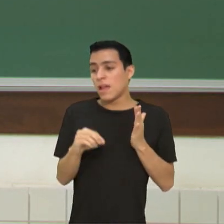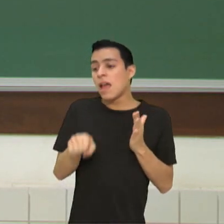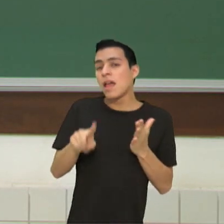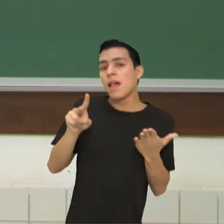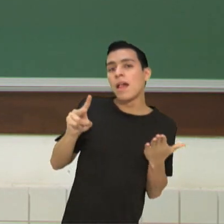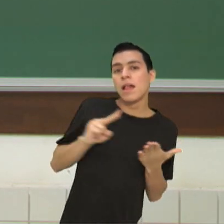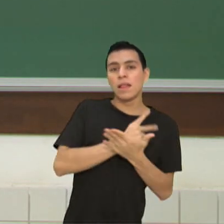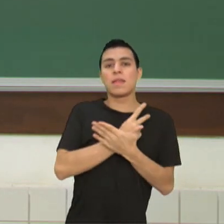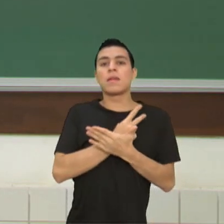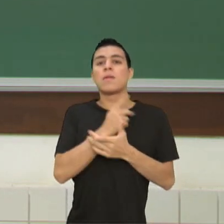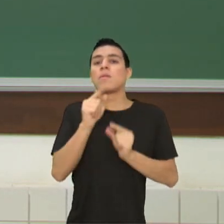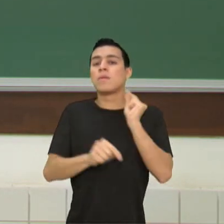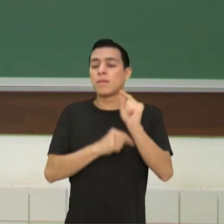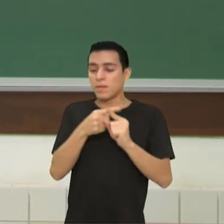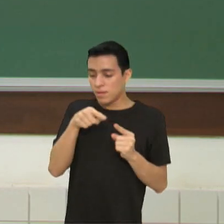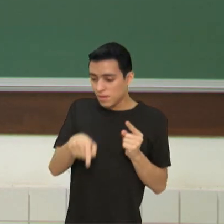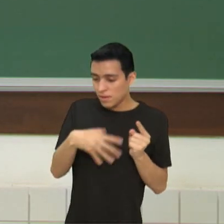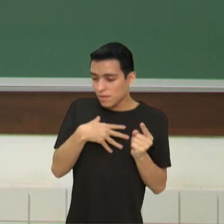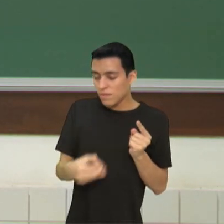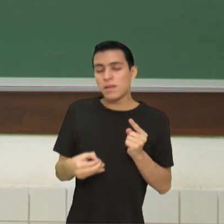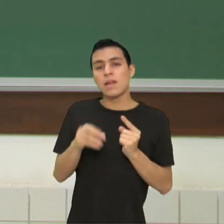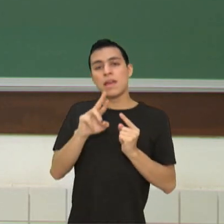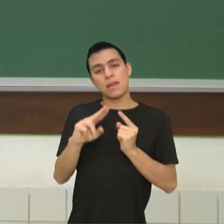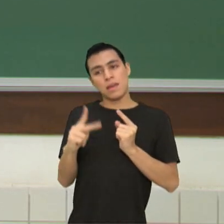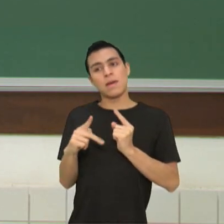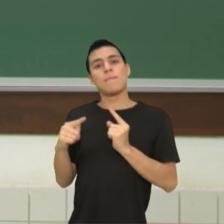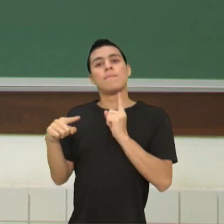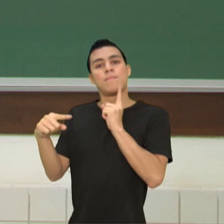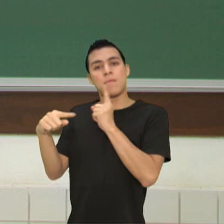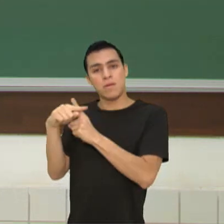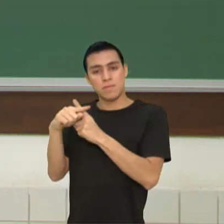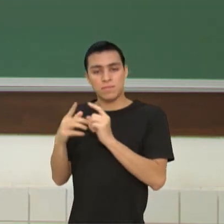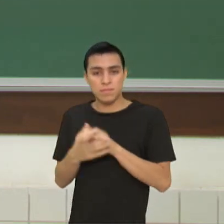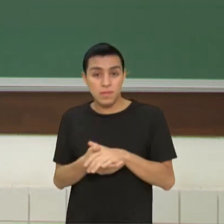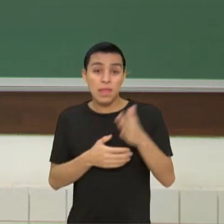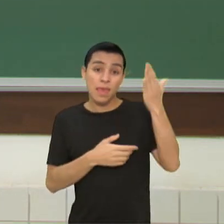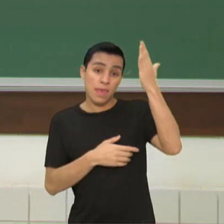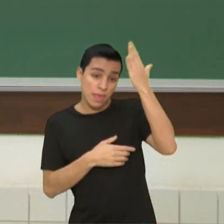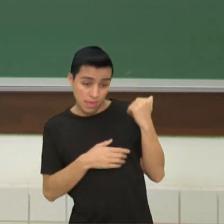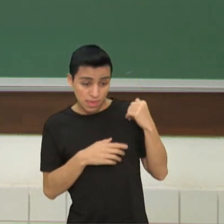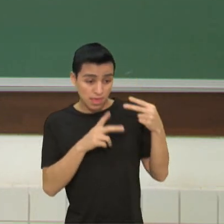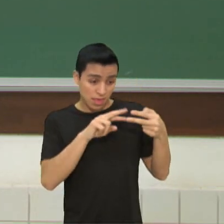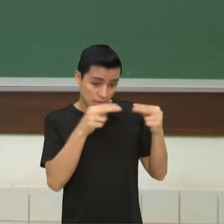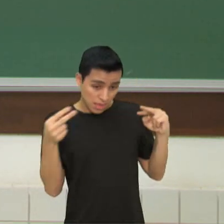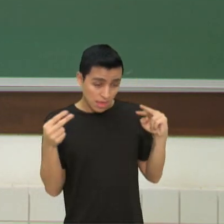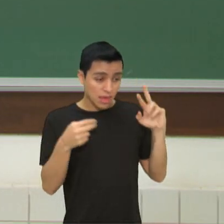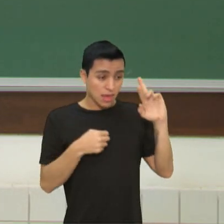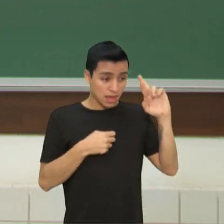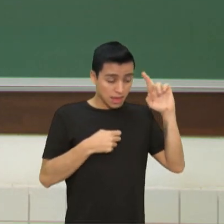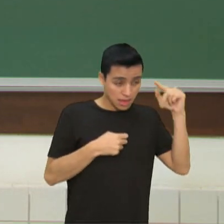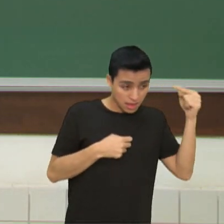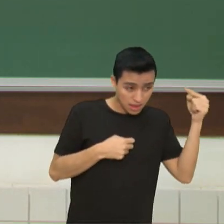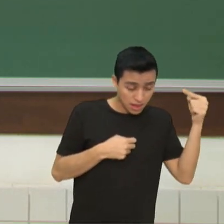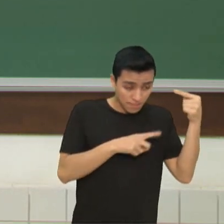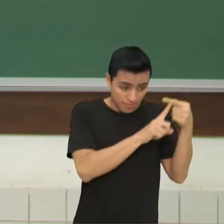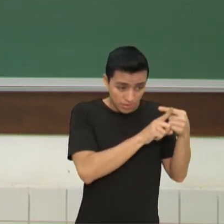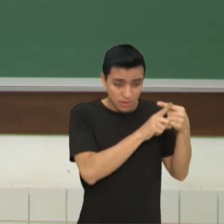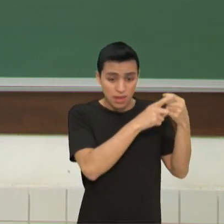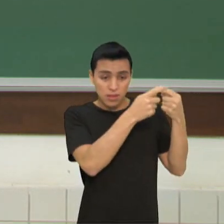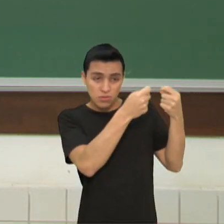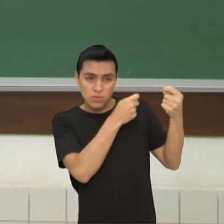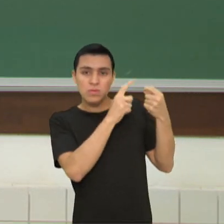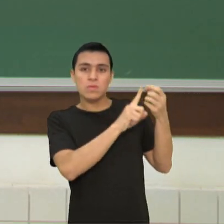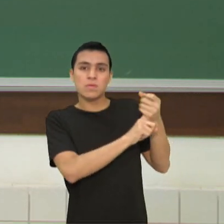bactéria, isolaram o DNA, copiaram o DNA, extraíram o gene que causava resistência, fabricaram mais